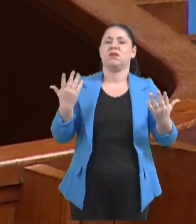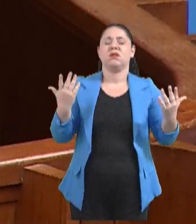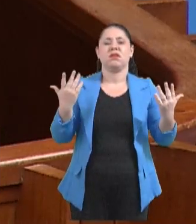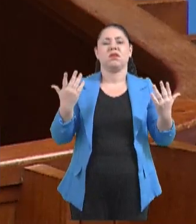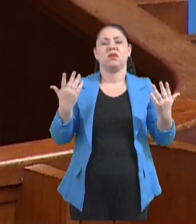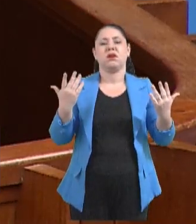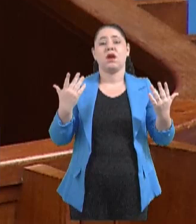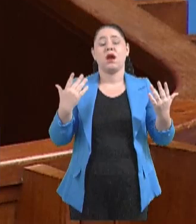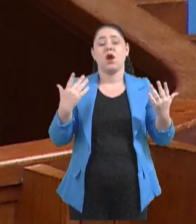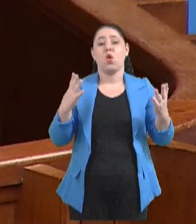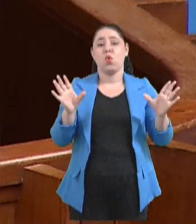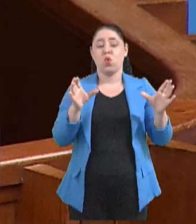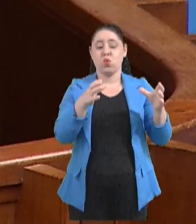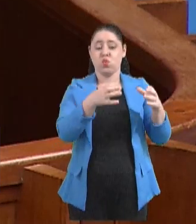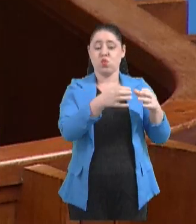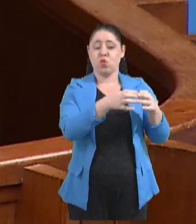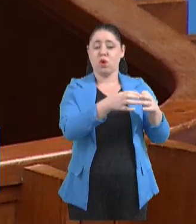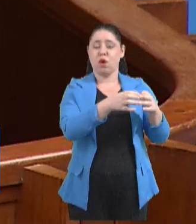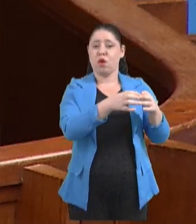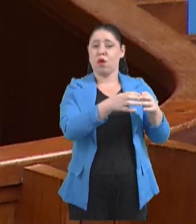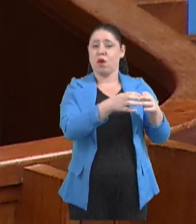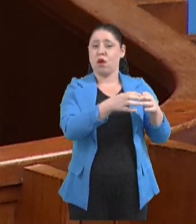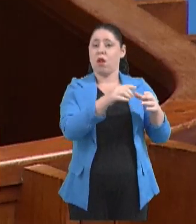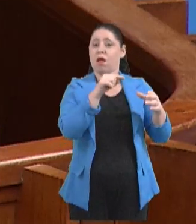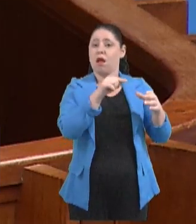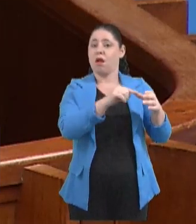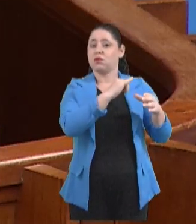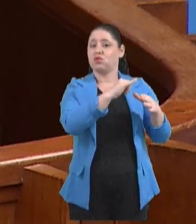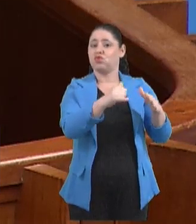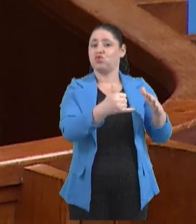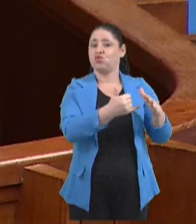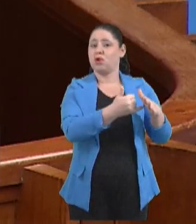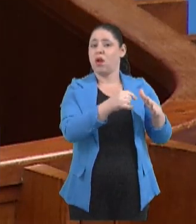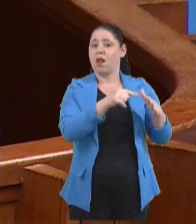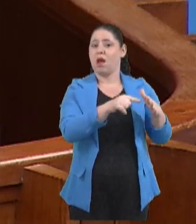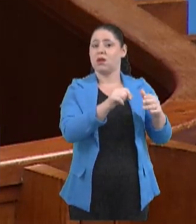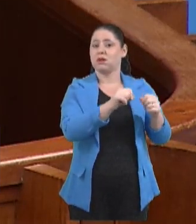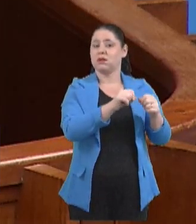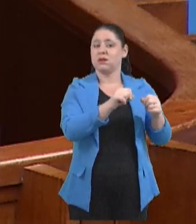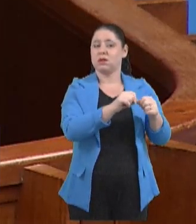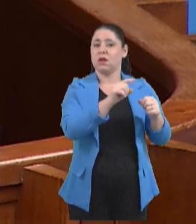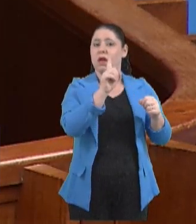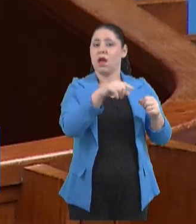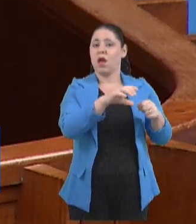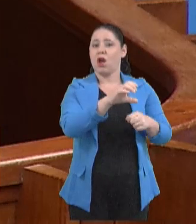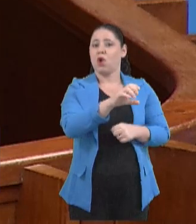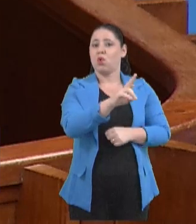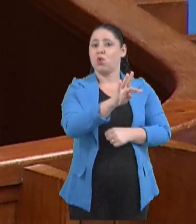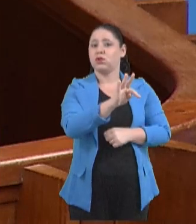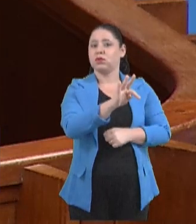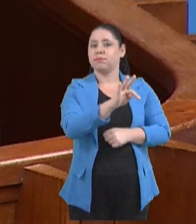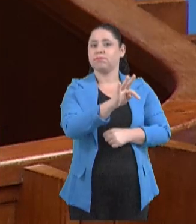das organizações não governamental é a CUT.